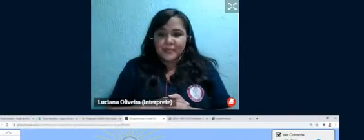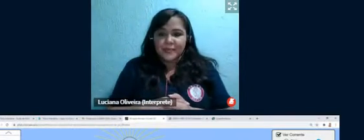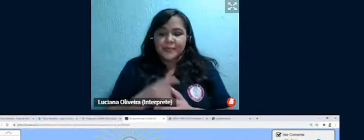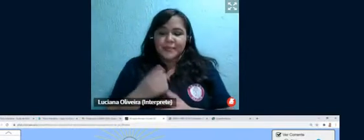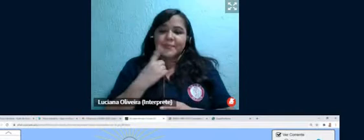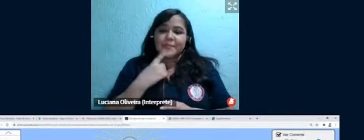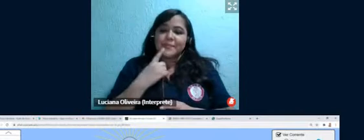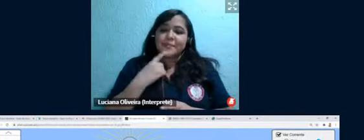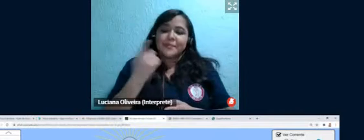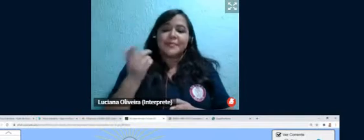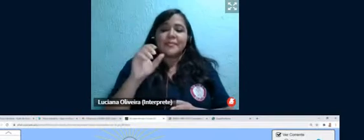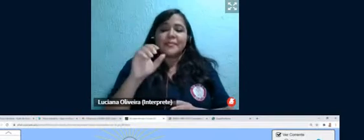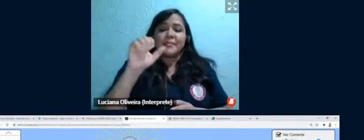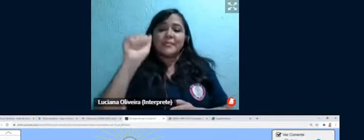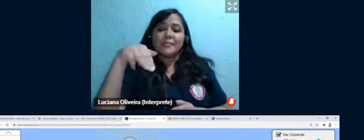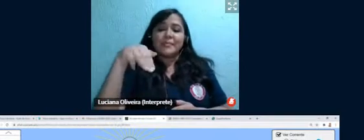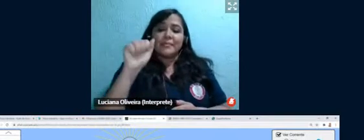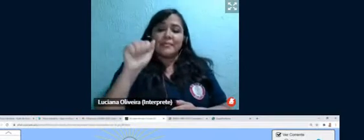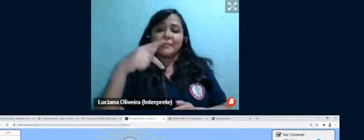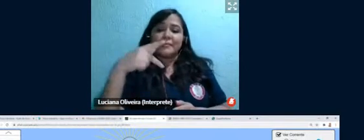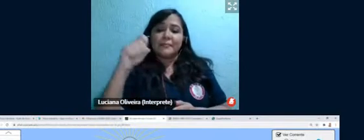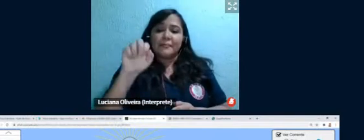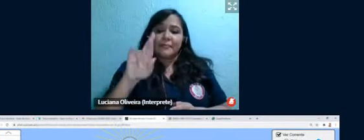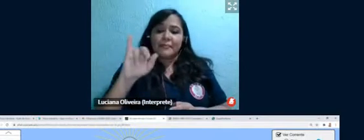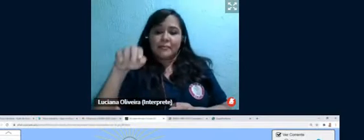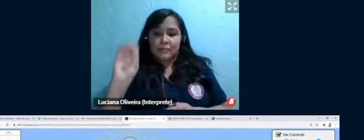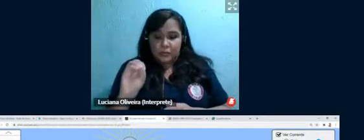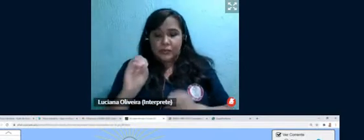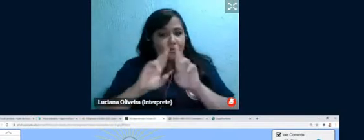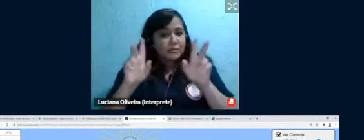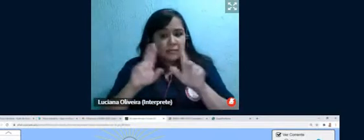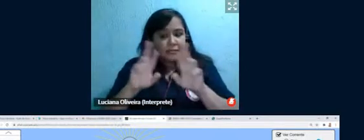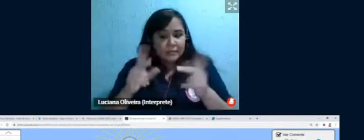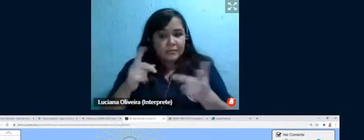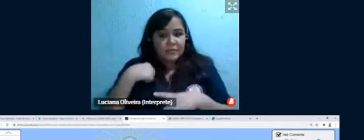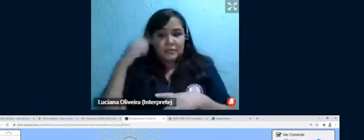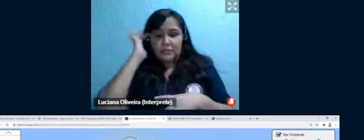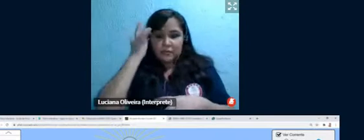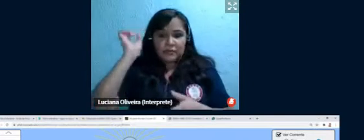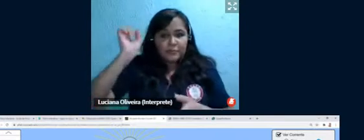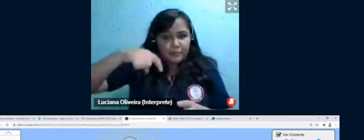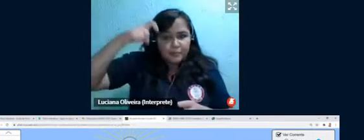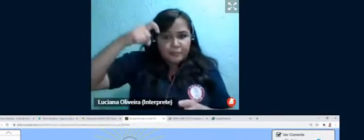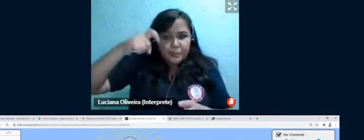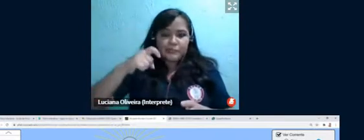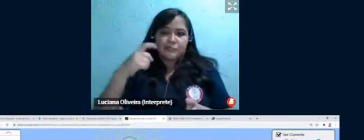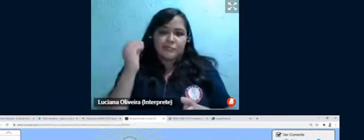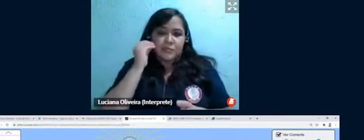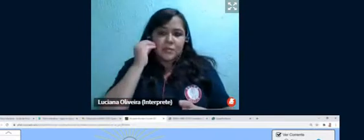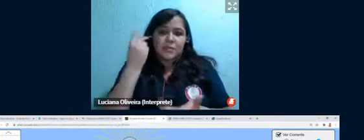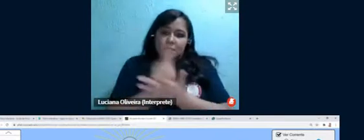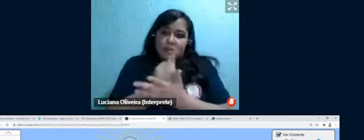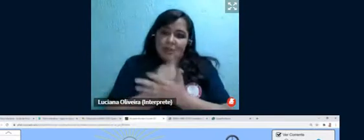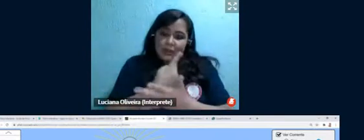Esse amperímetro daqui eu não quis clicar porque a forma como eu estou acostumado a trabalhar com ele é diferente. Eu posso ter clicado num simulador